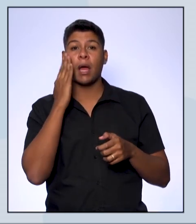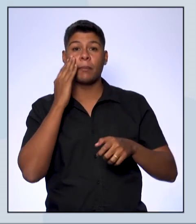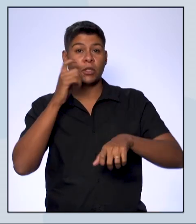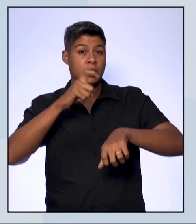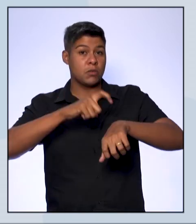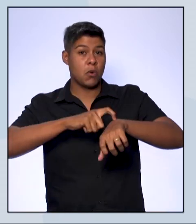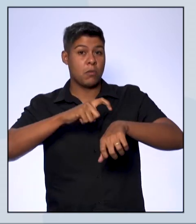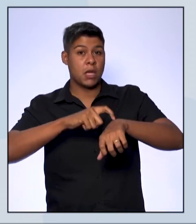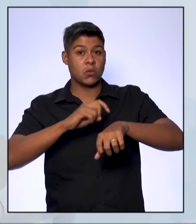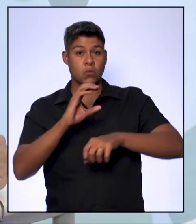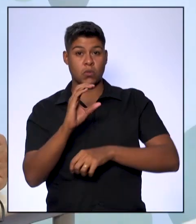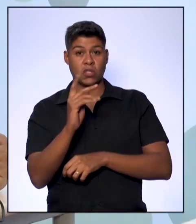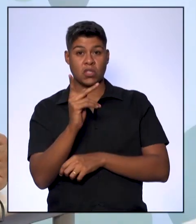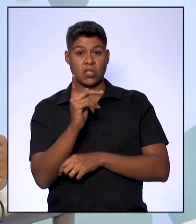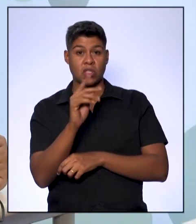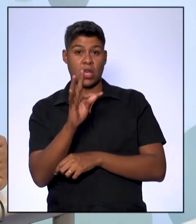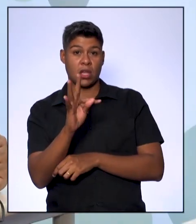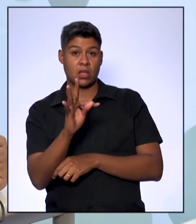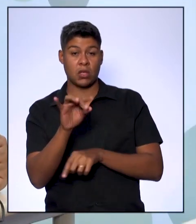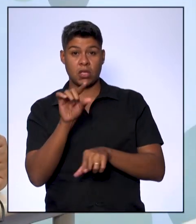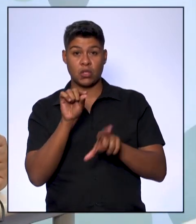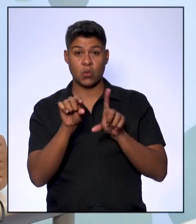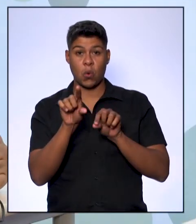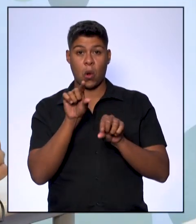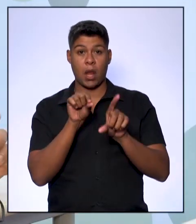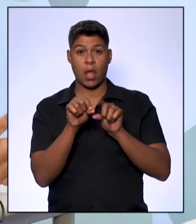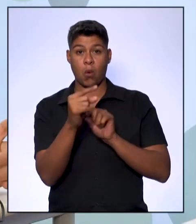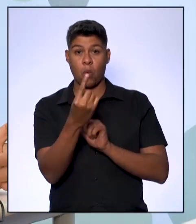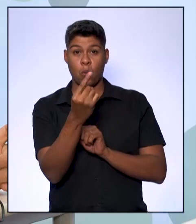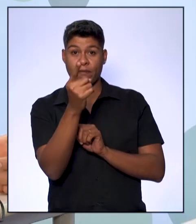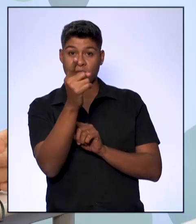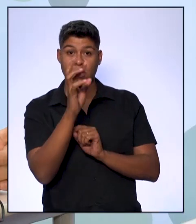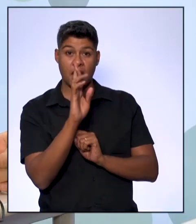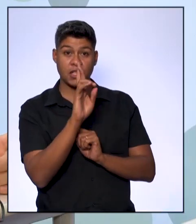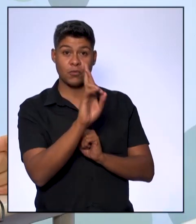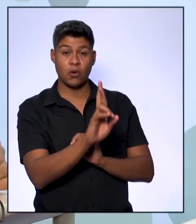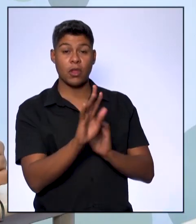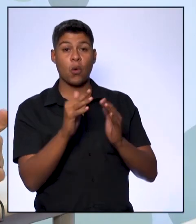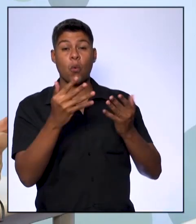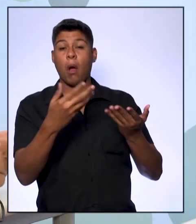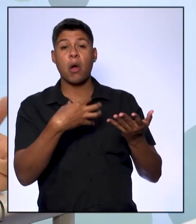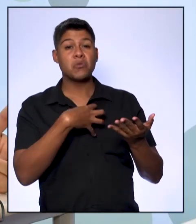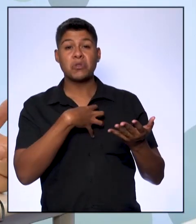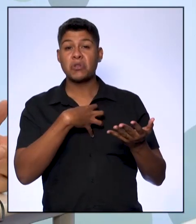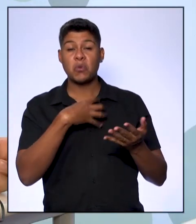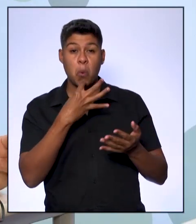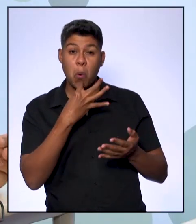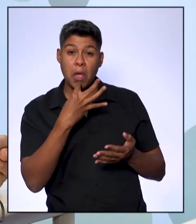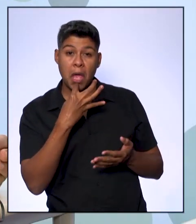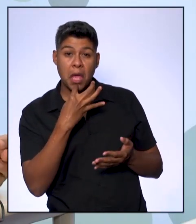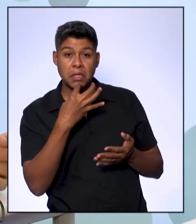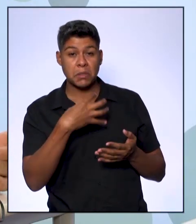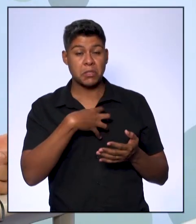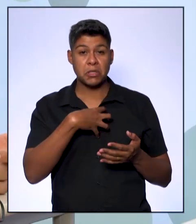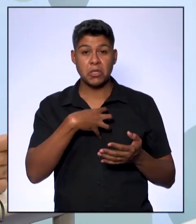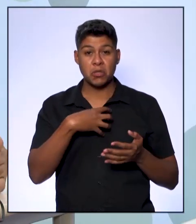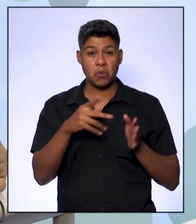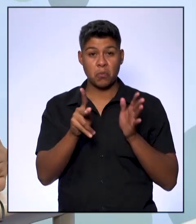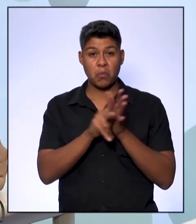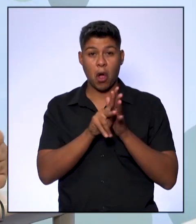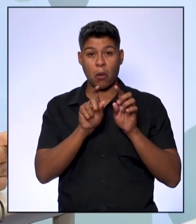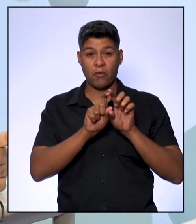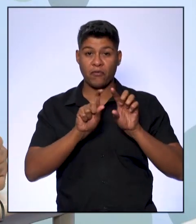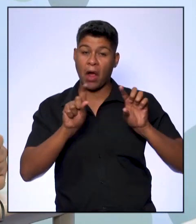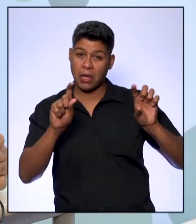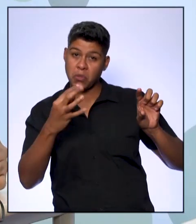mauro porchat nós vamos escolher uma para vocês responder qual o significado se você conhece o significado de uma